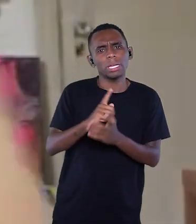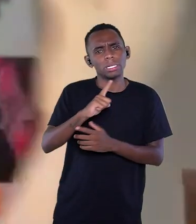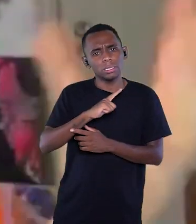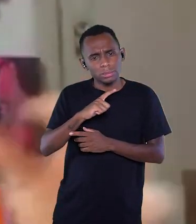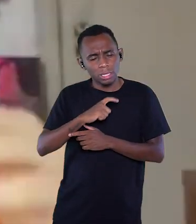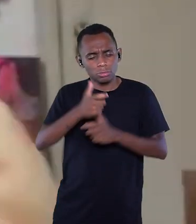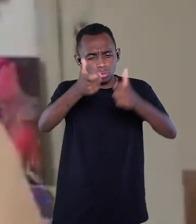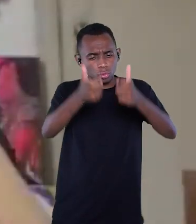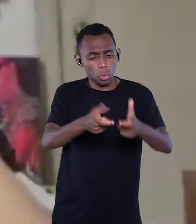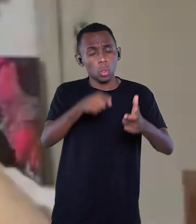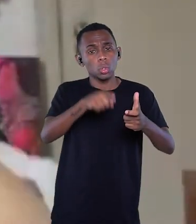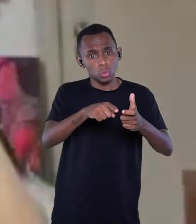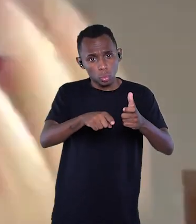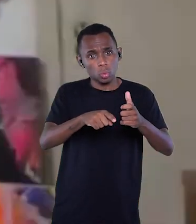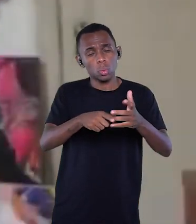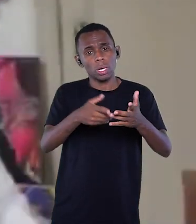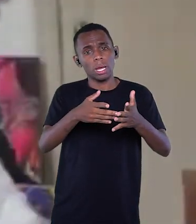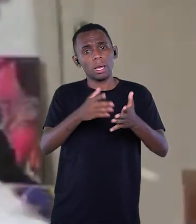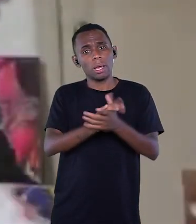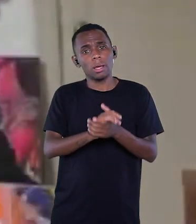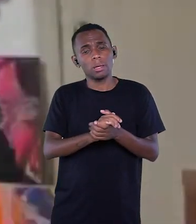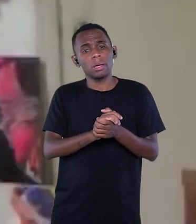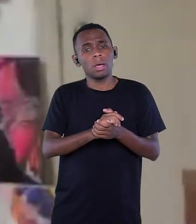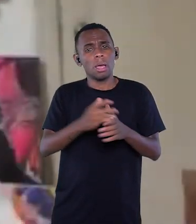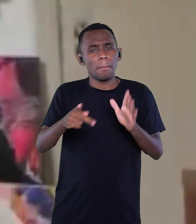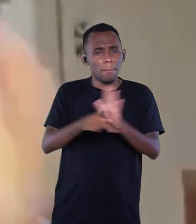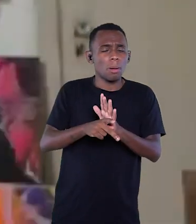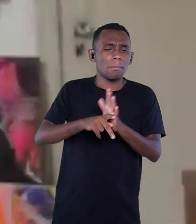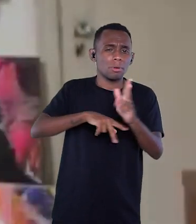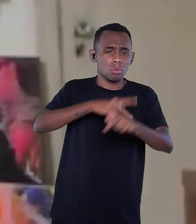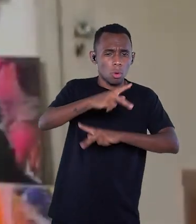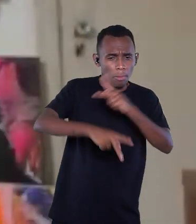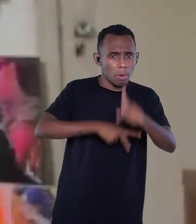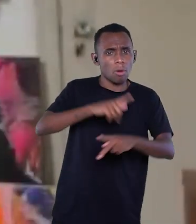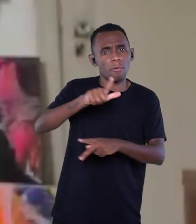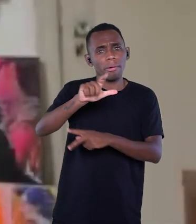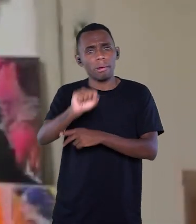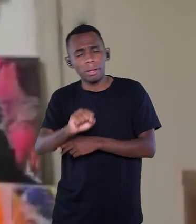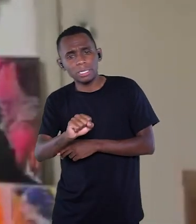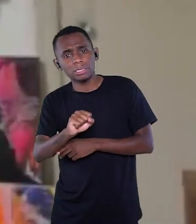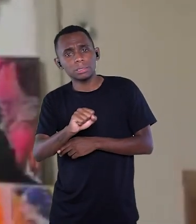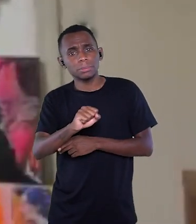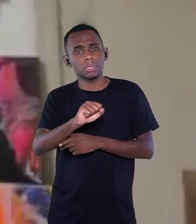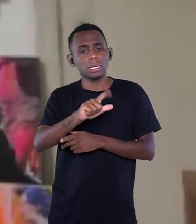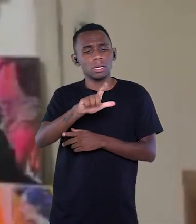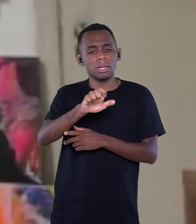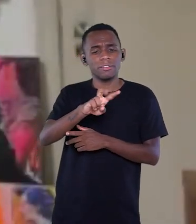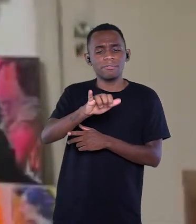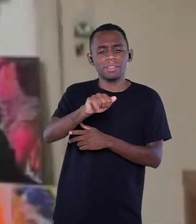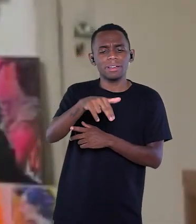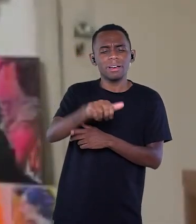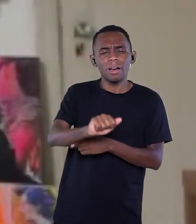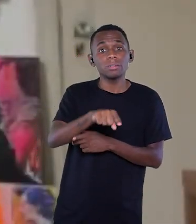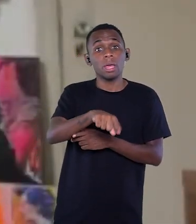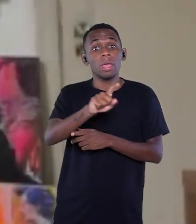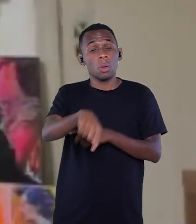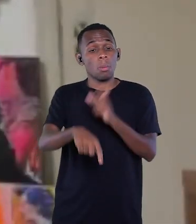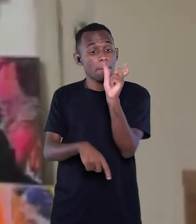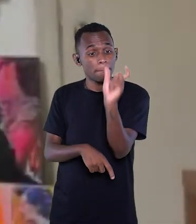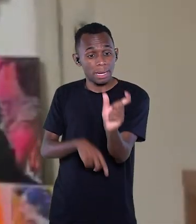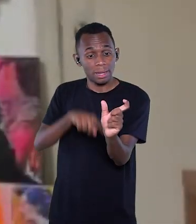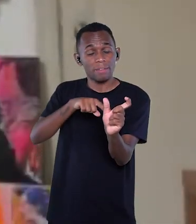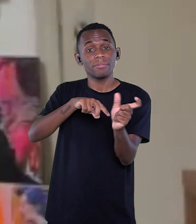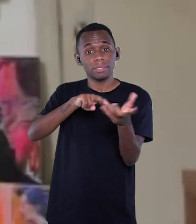esses sáficas, essas lésbicas, as lesbianas, isso aqui, então esse é uma palavra ali